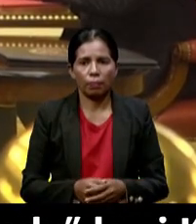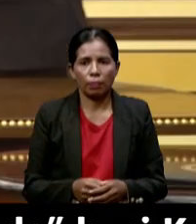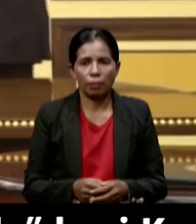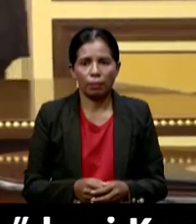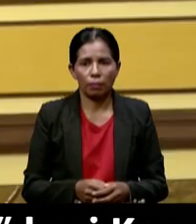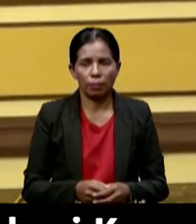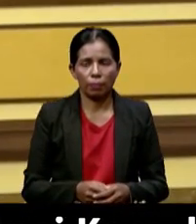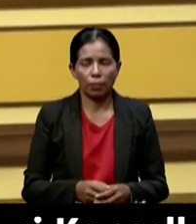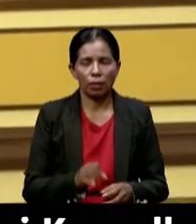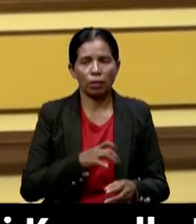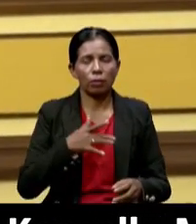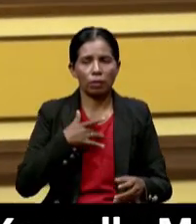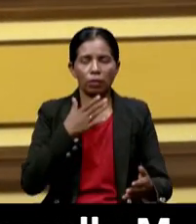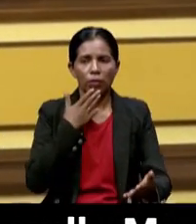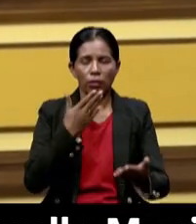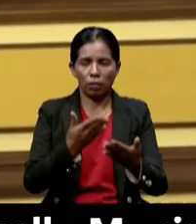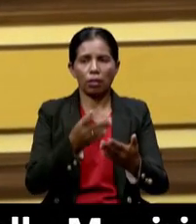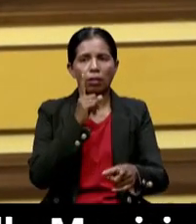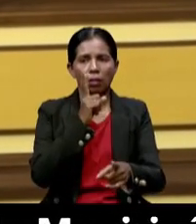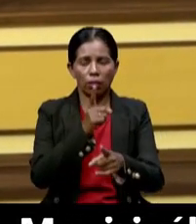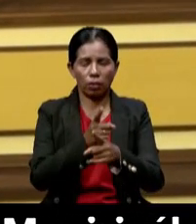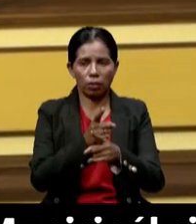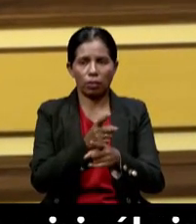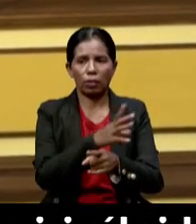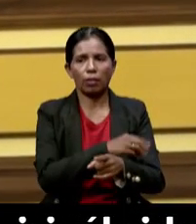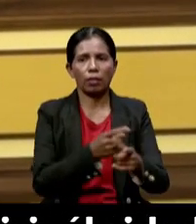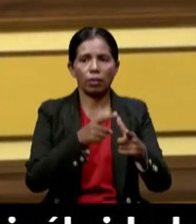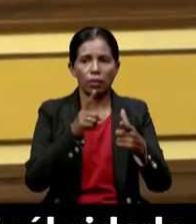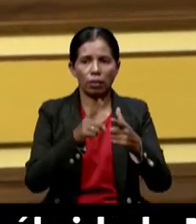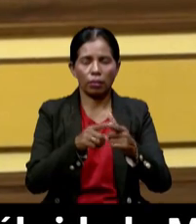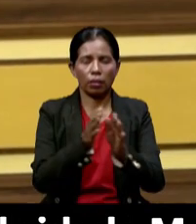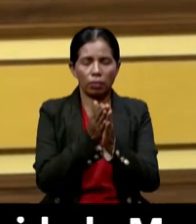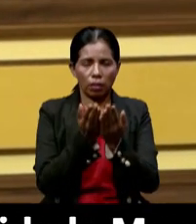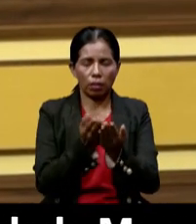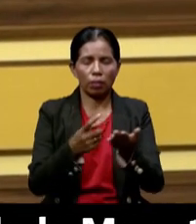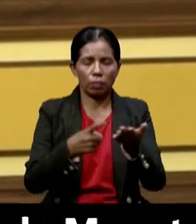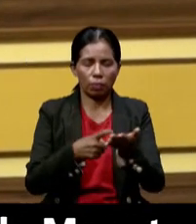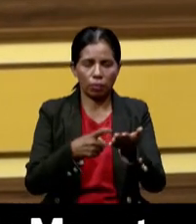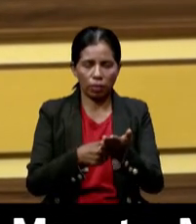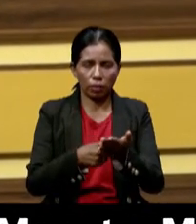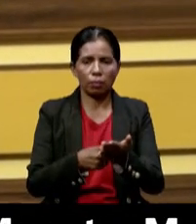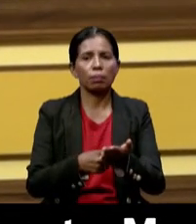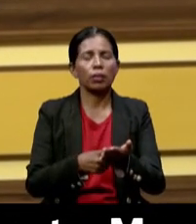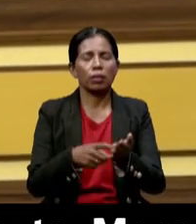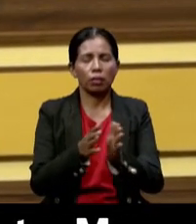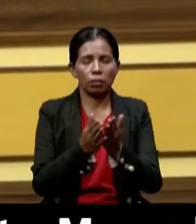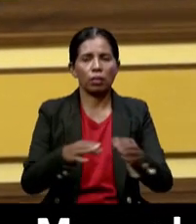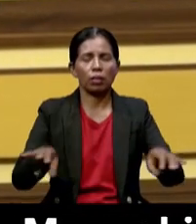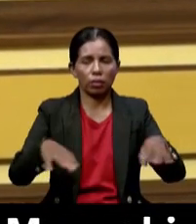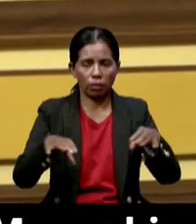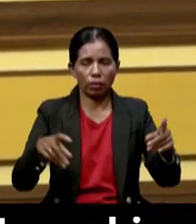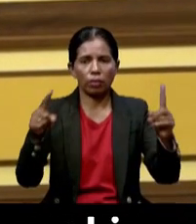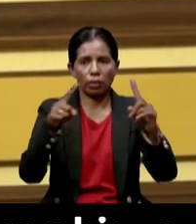muito bom que se consiga isenção nos passaportes diplomáticos e de serviço, isto é um bom